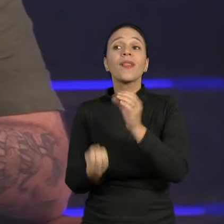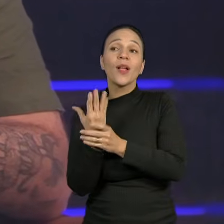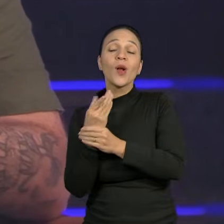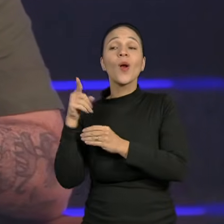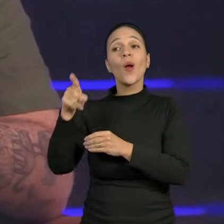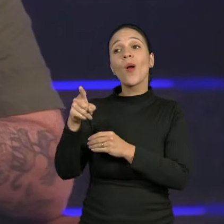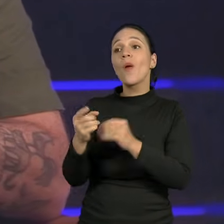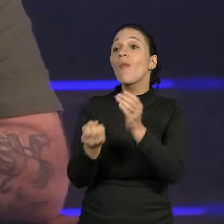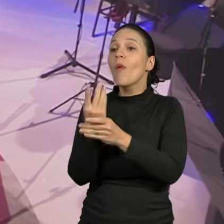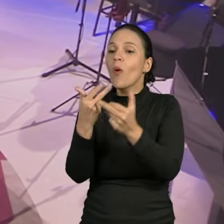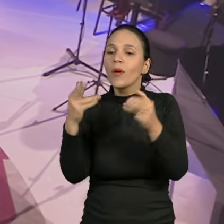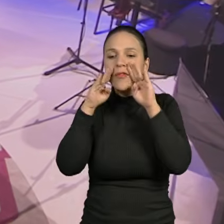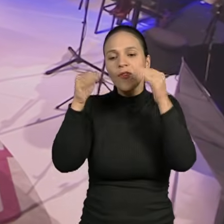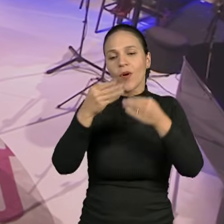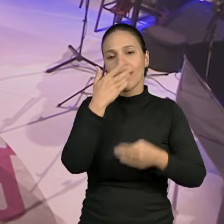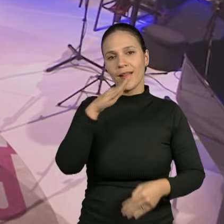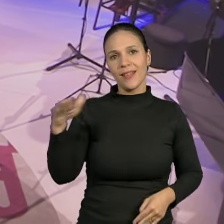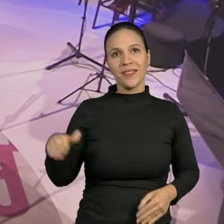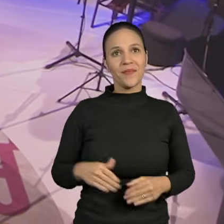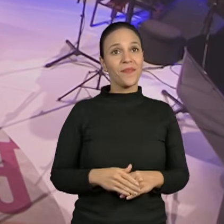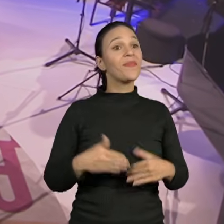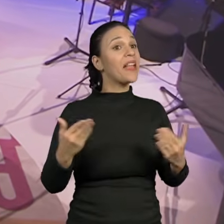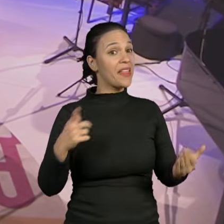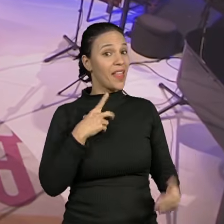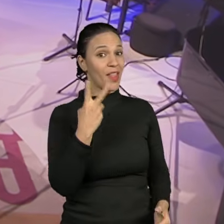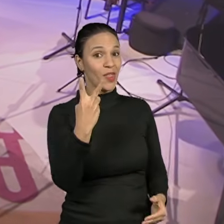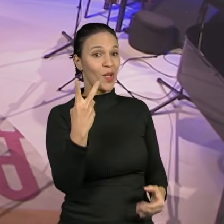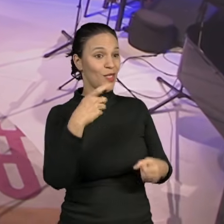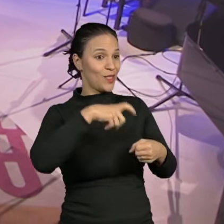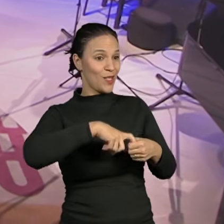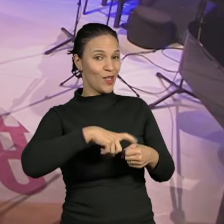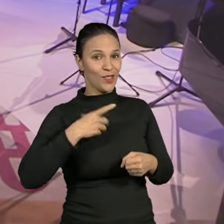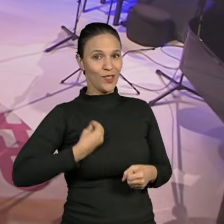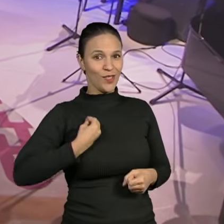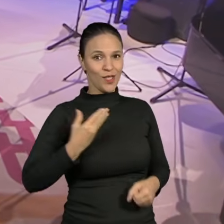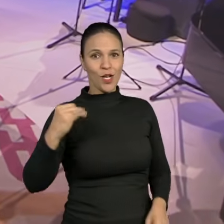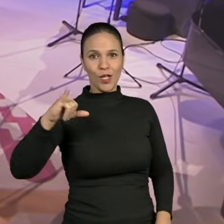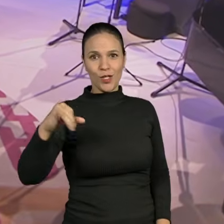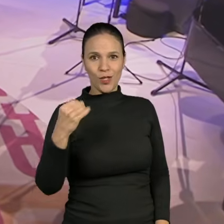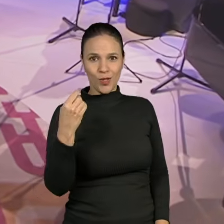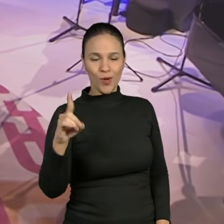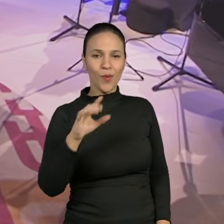produzir conteúdo infantil. Inclusive, nós temos 2 sócios aqui, né? O João e o